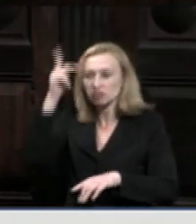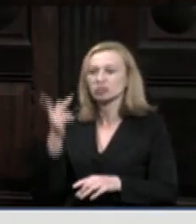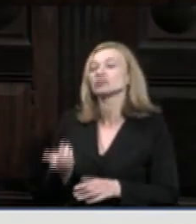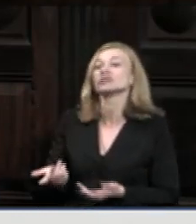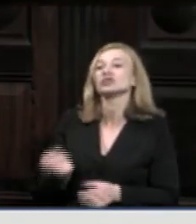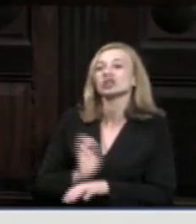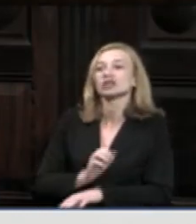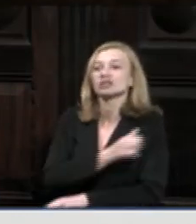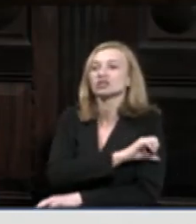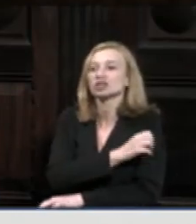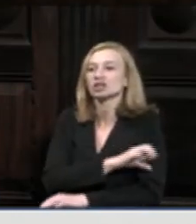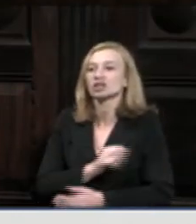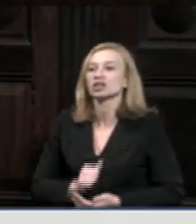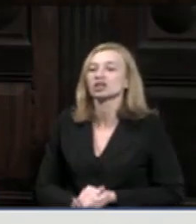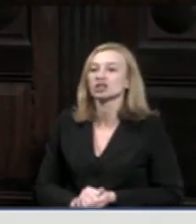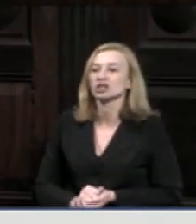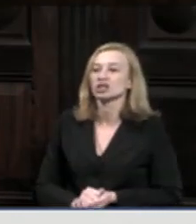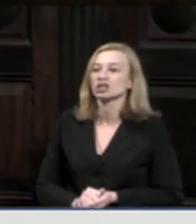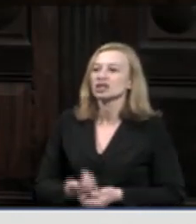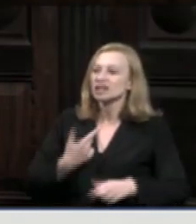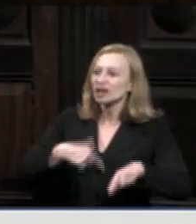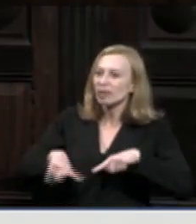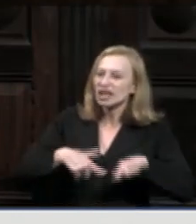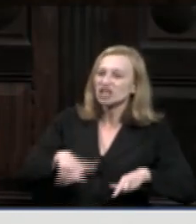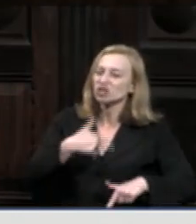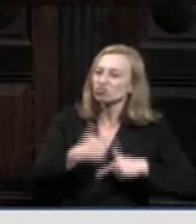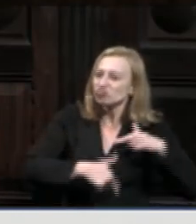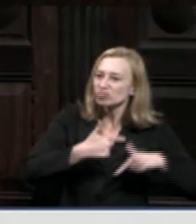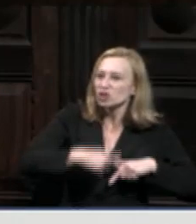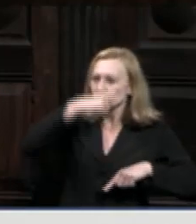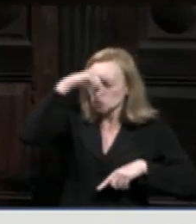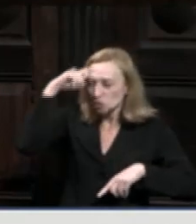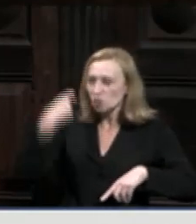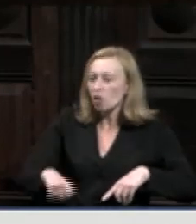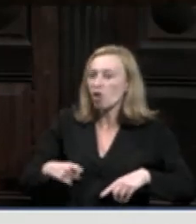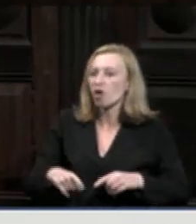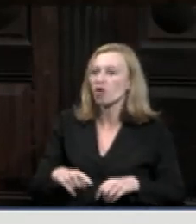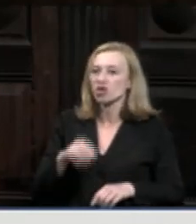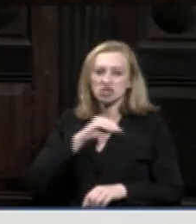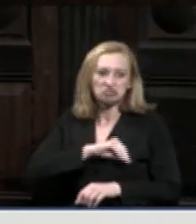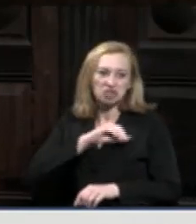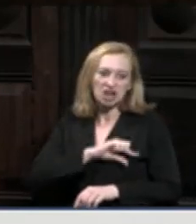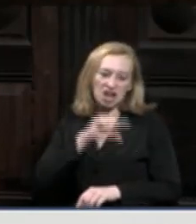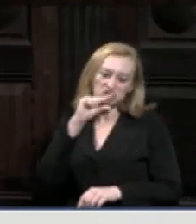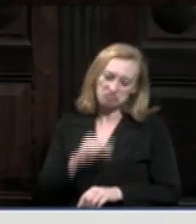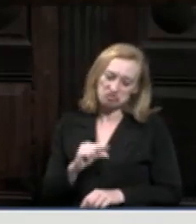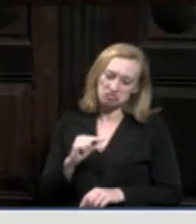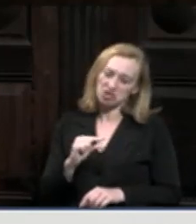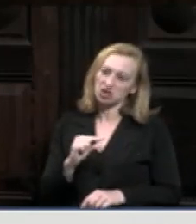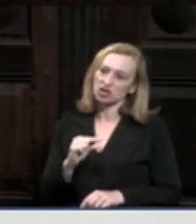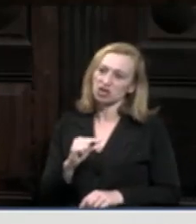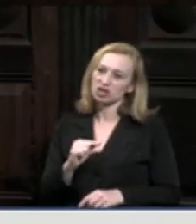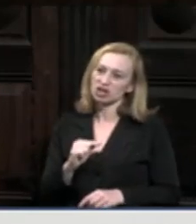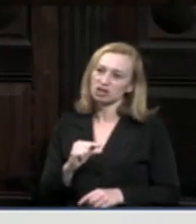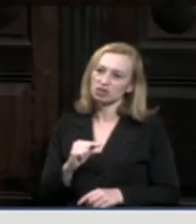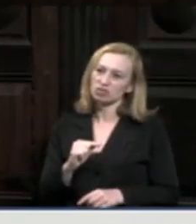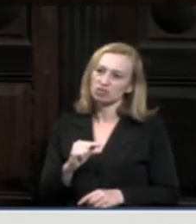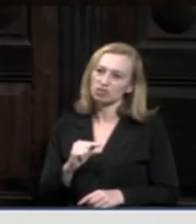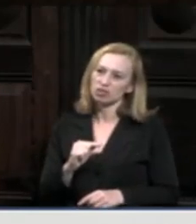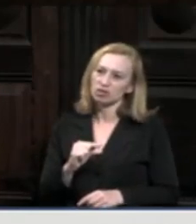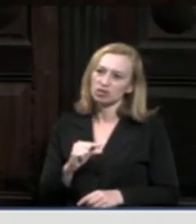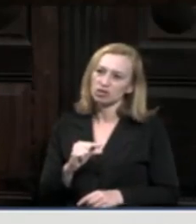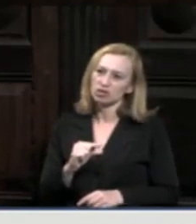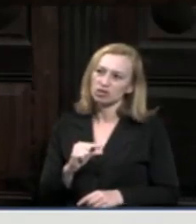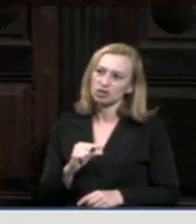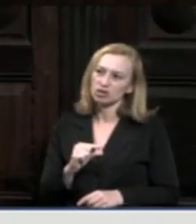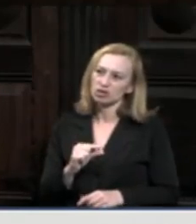Janeiro, com suas vidas precarizadas, ganhando uma míngua em